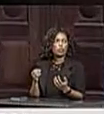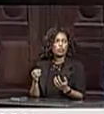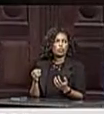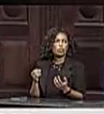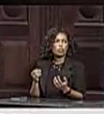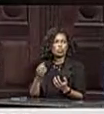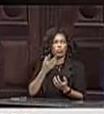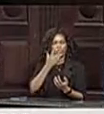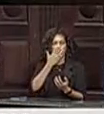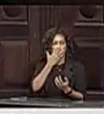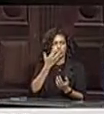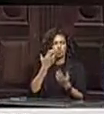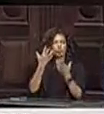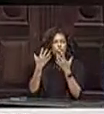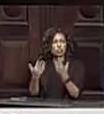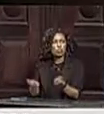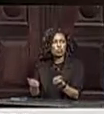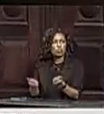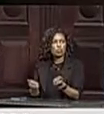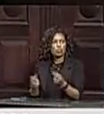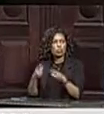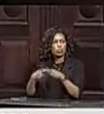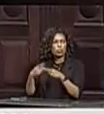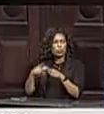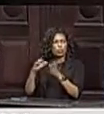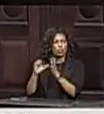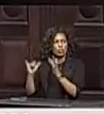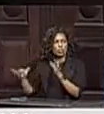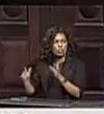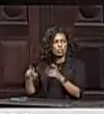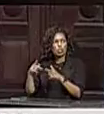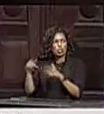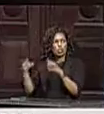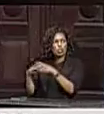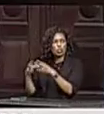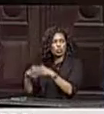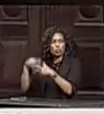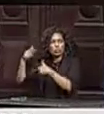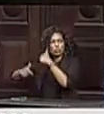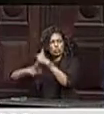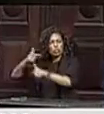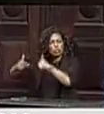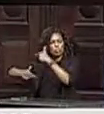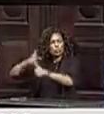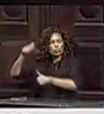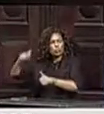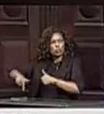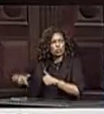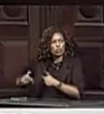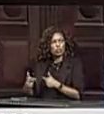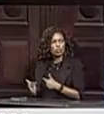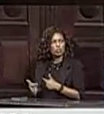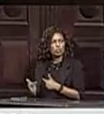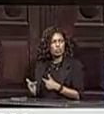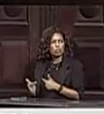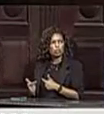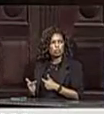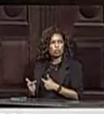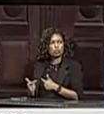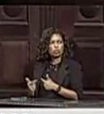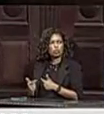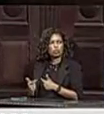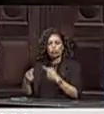além da classe trabalhadora, setores expressivos do serviço público estão contra a reforma da